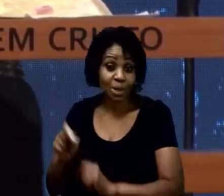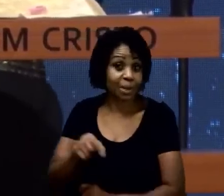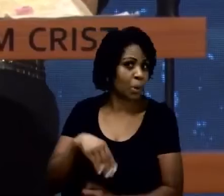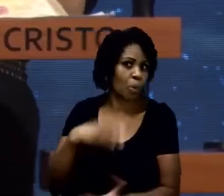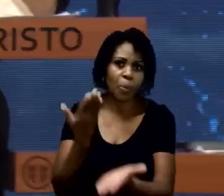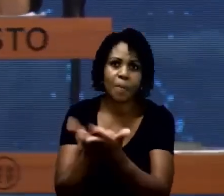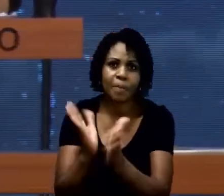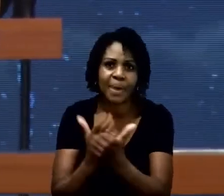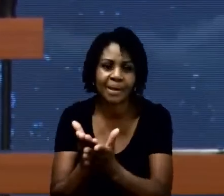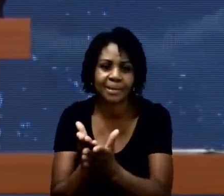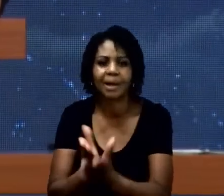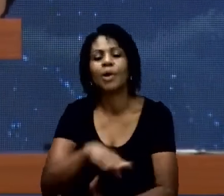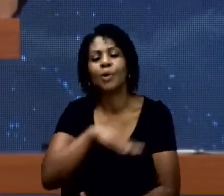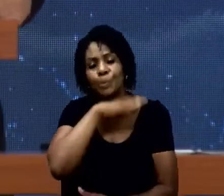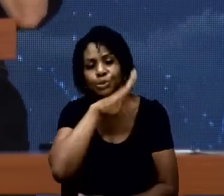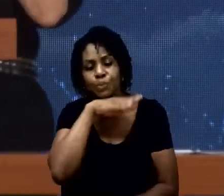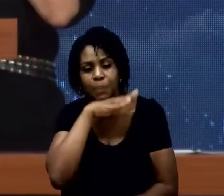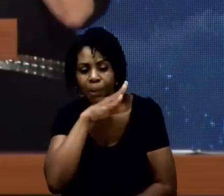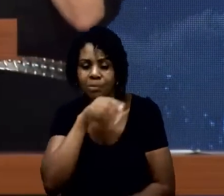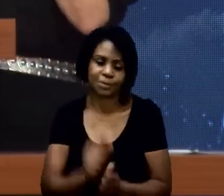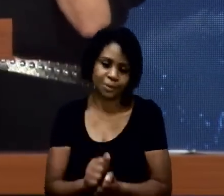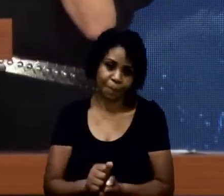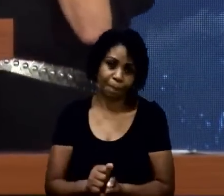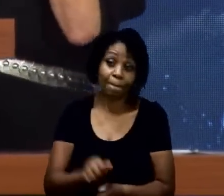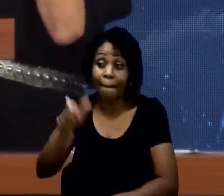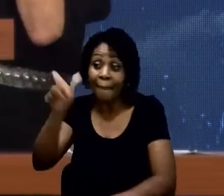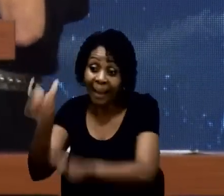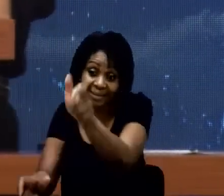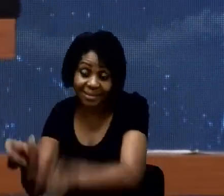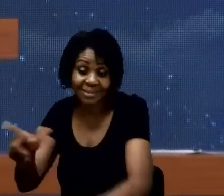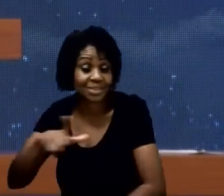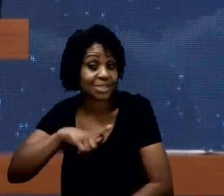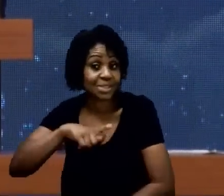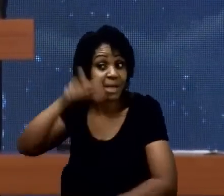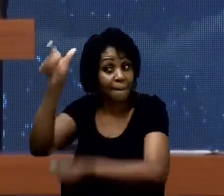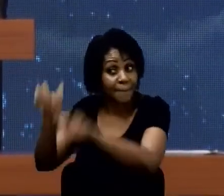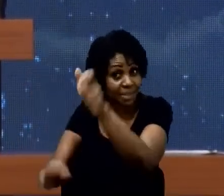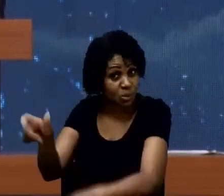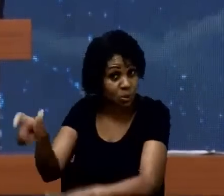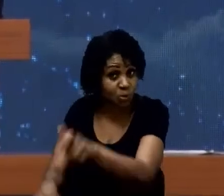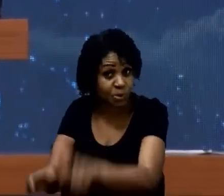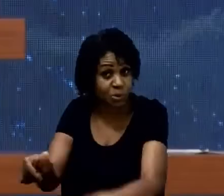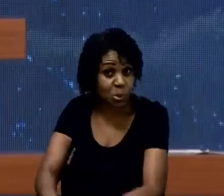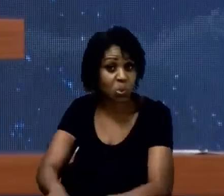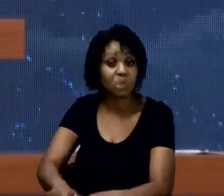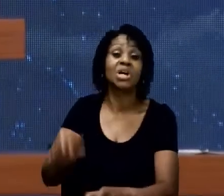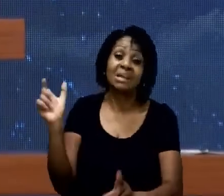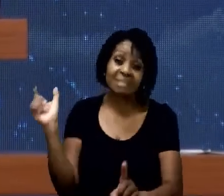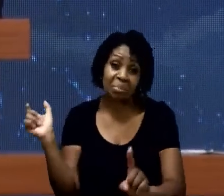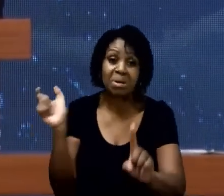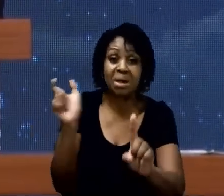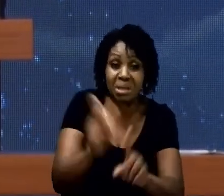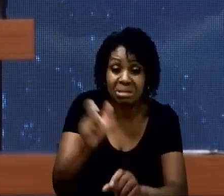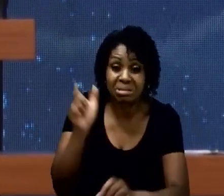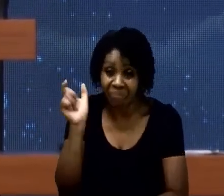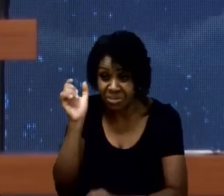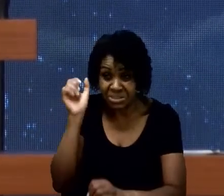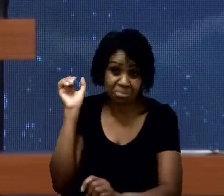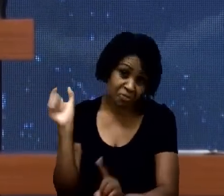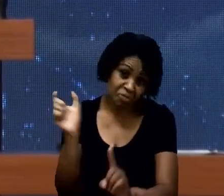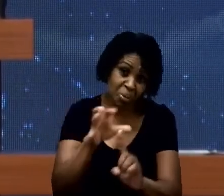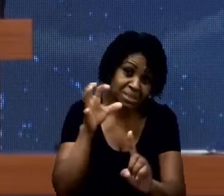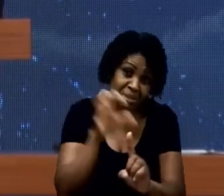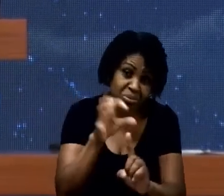multidão tinha gente doente. Que ia ser curada naquele dia. Naquela multidão tinha gente. Endemoniado. ia ser liberto naquele dia.